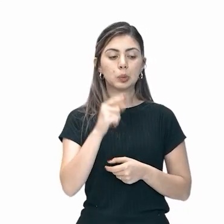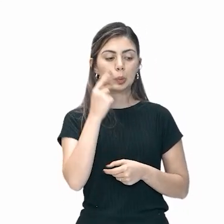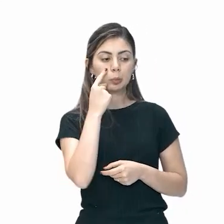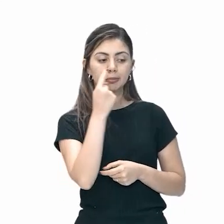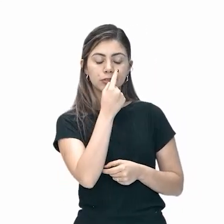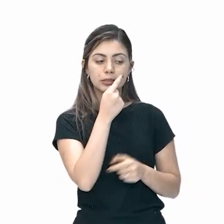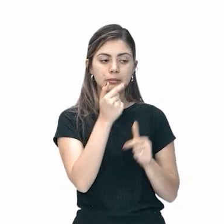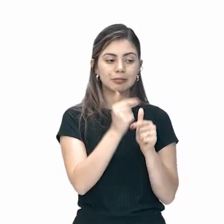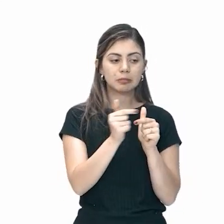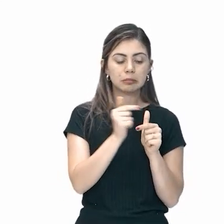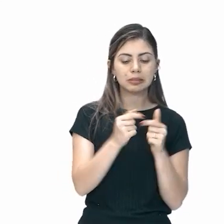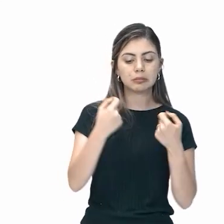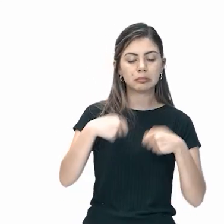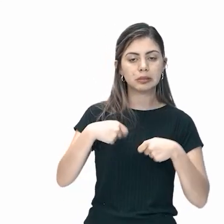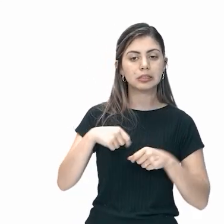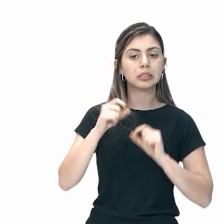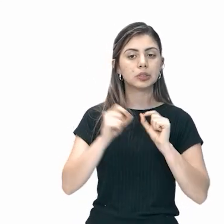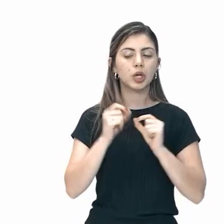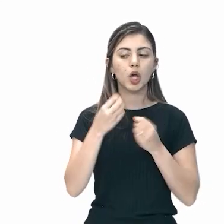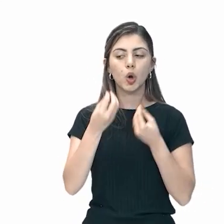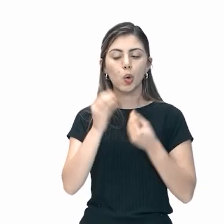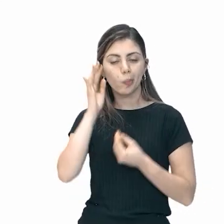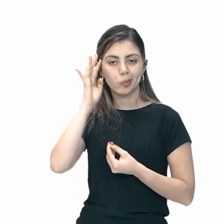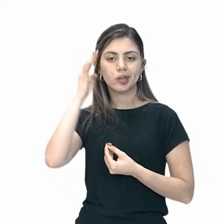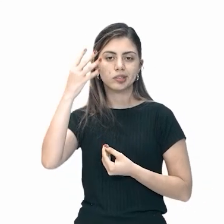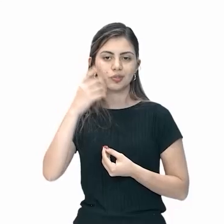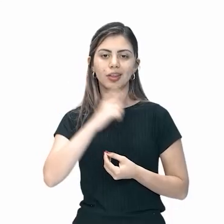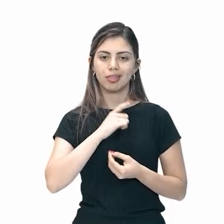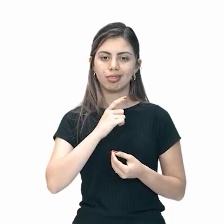visão precisa para ser corrigido.